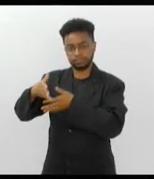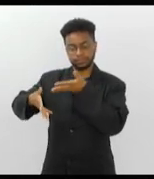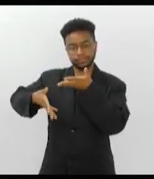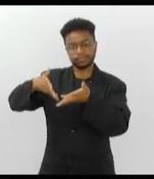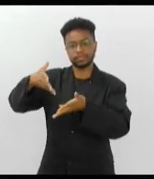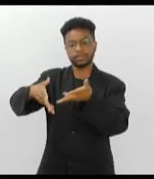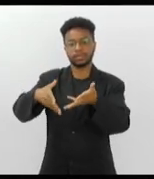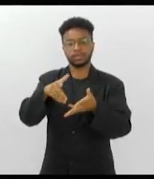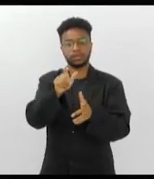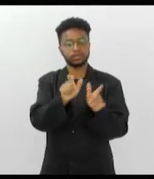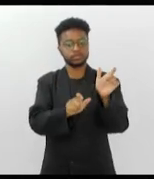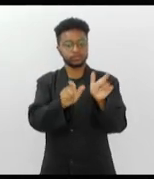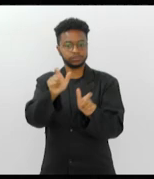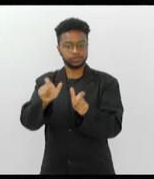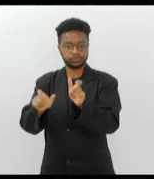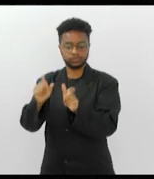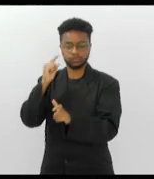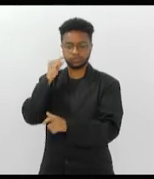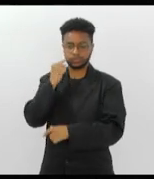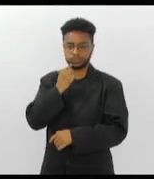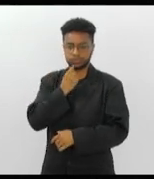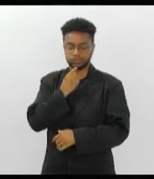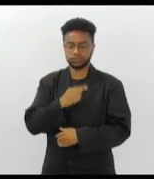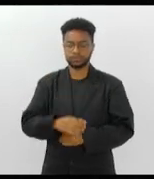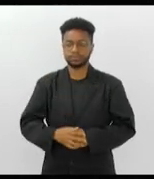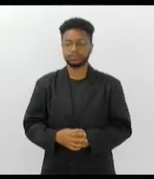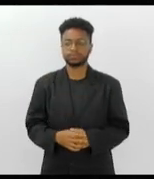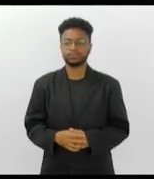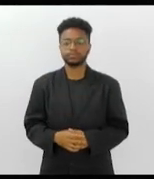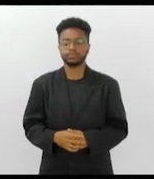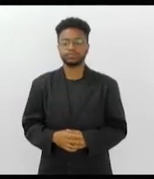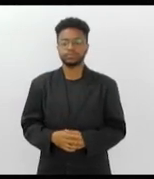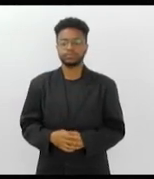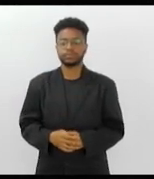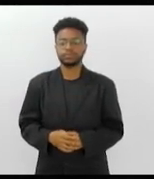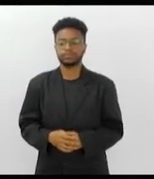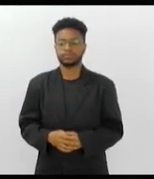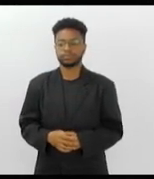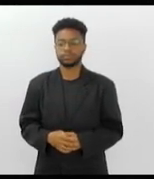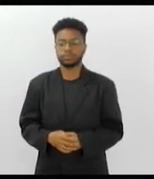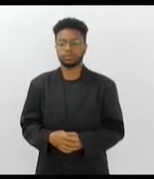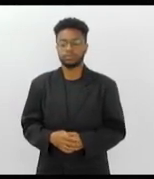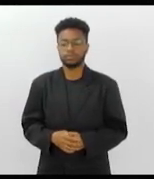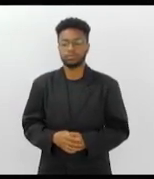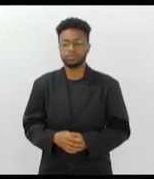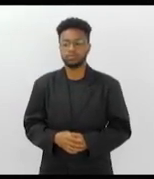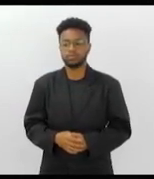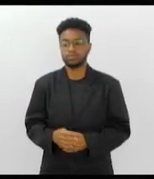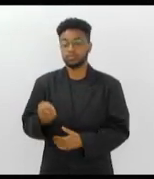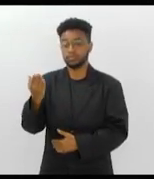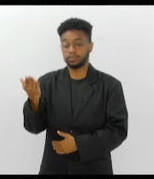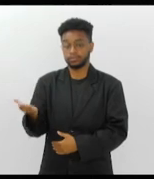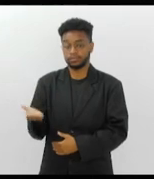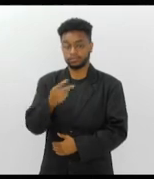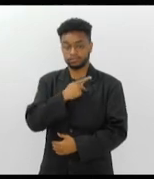voz aos deficientes auditivos. Senhor presidente,